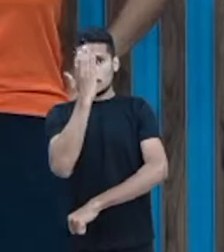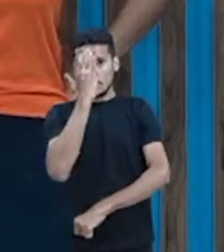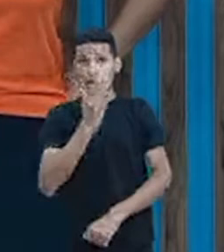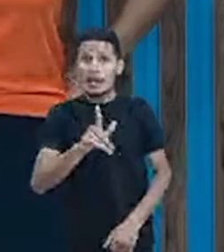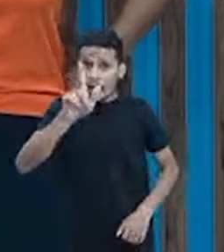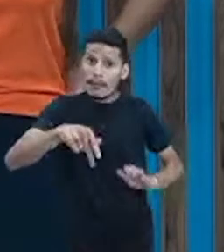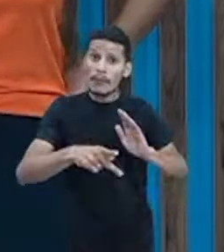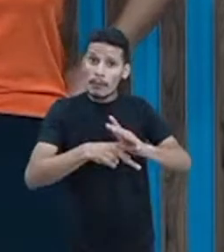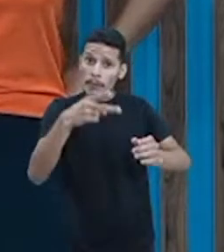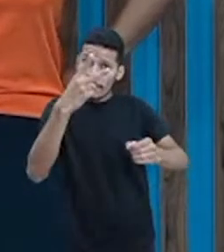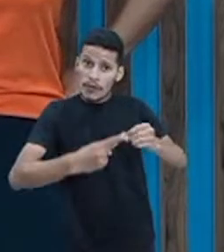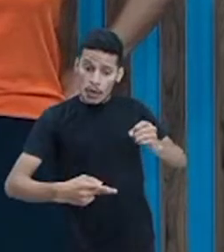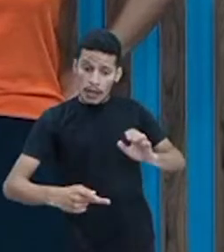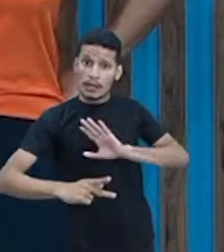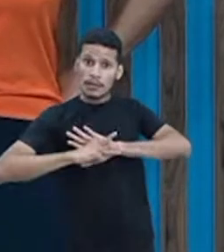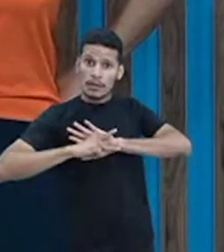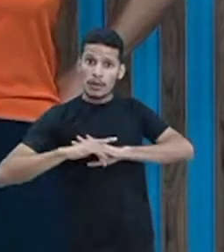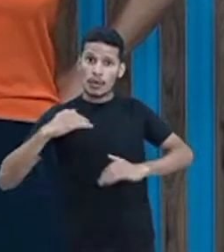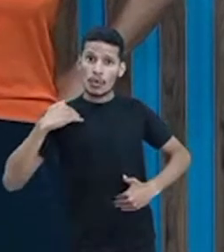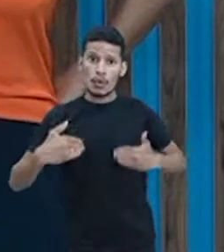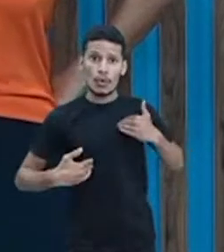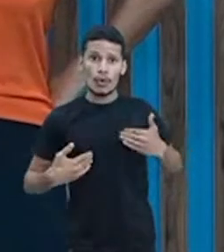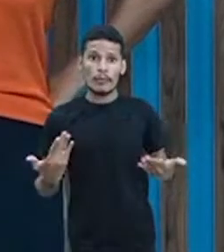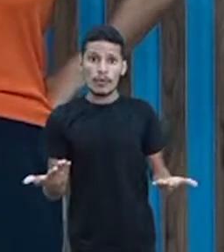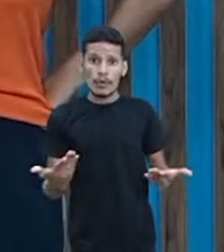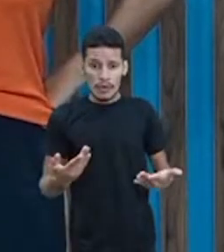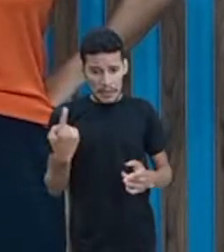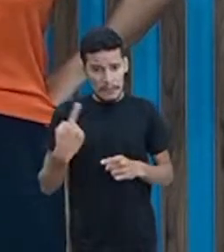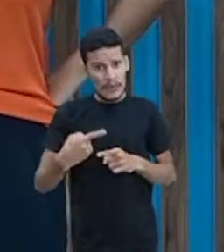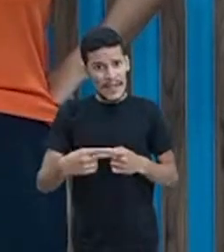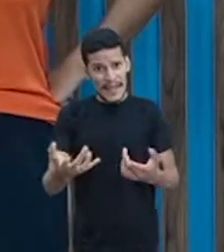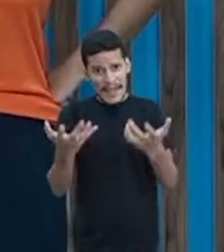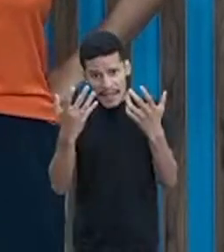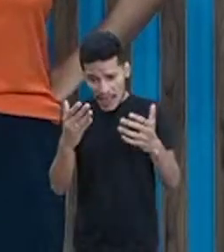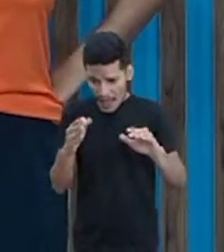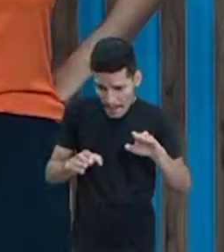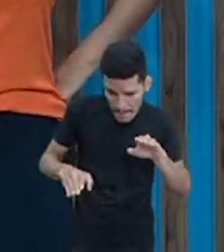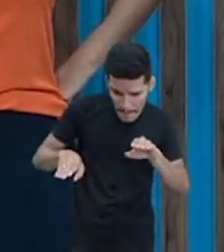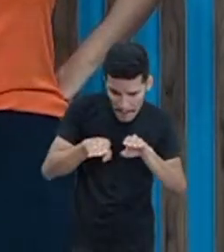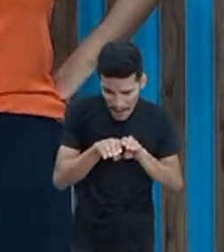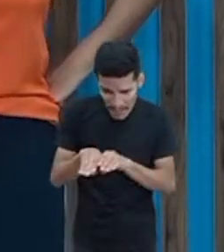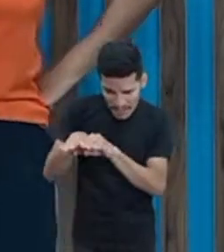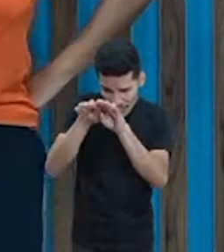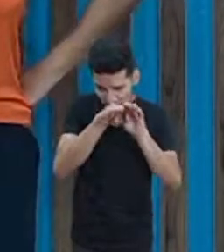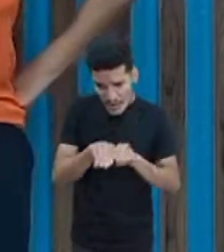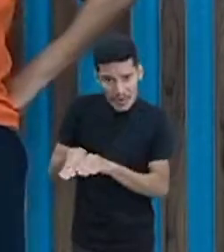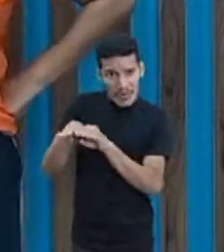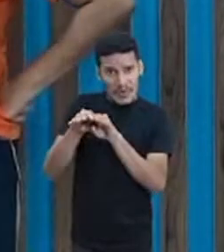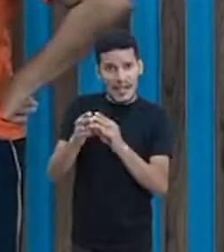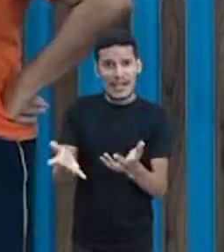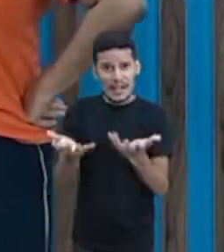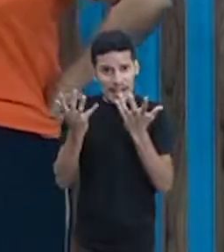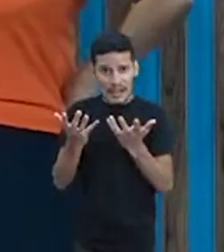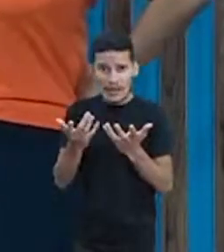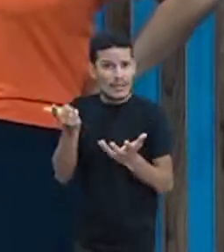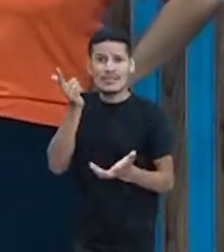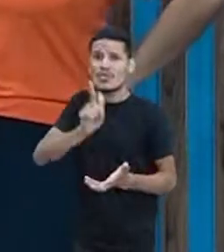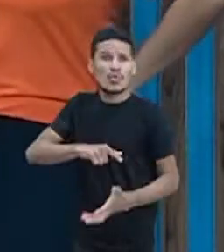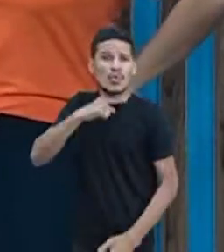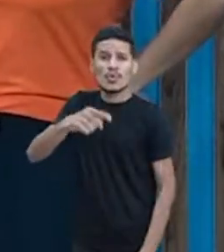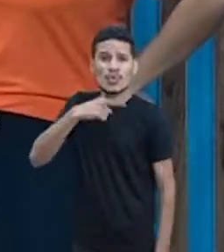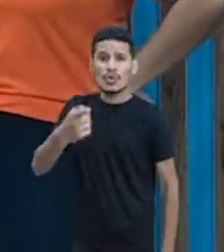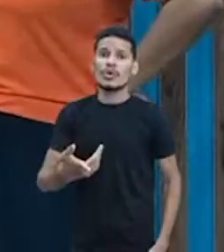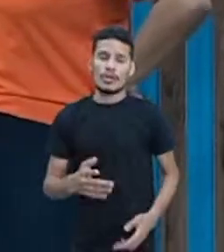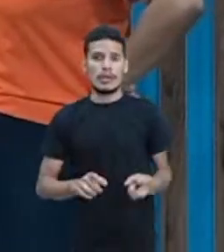próprio corpo, não é? E por quê? Para a gente atingir padrões que foram feitos para não serem atingidos. Pensem nisso. A gente tem